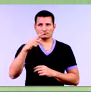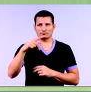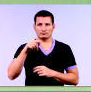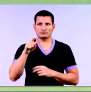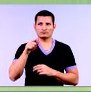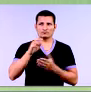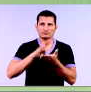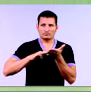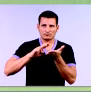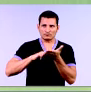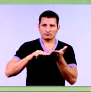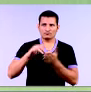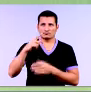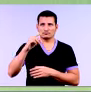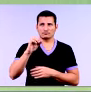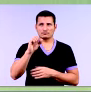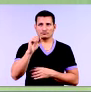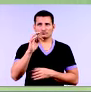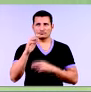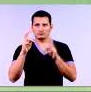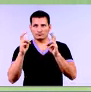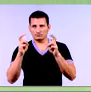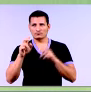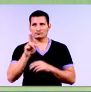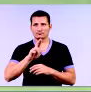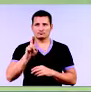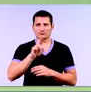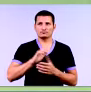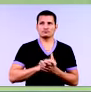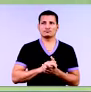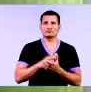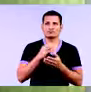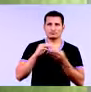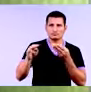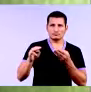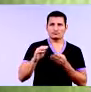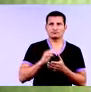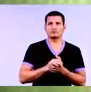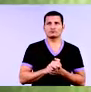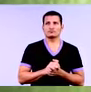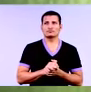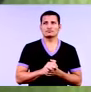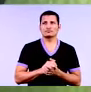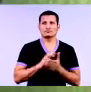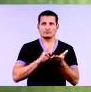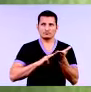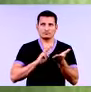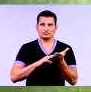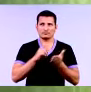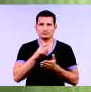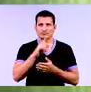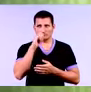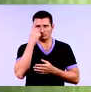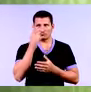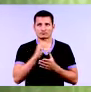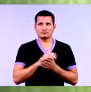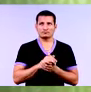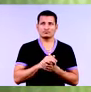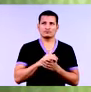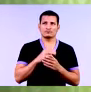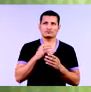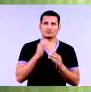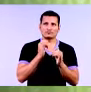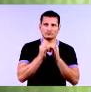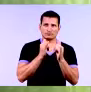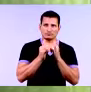enviar. Relembrando que o método PUSH envia a informação por stream. Ele cria os pacotes,